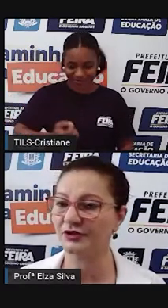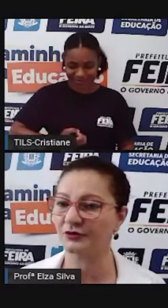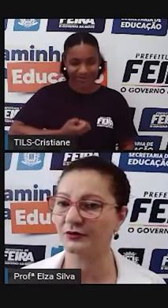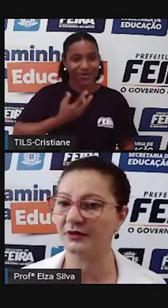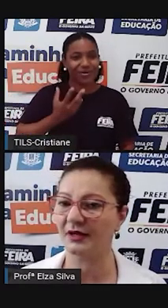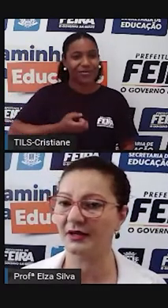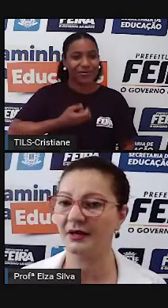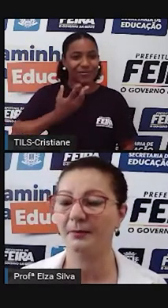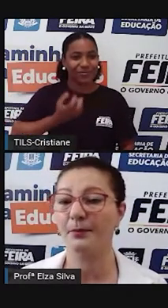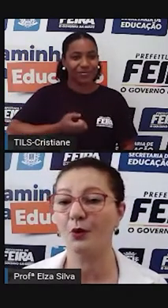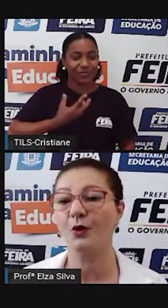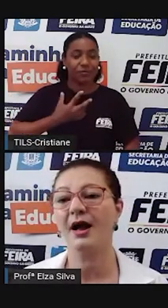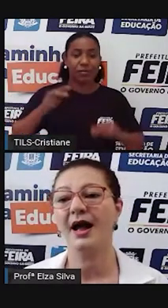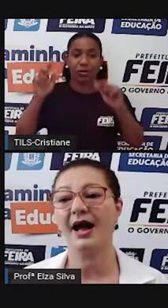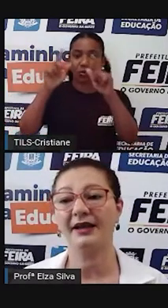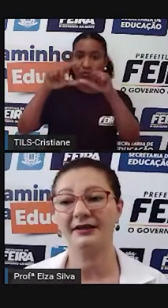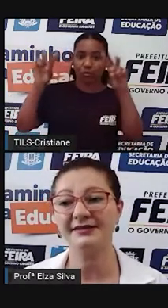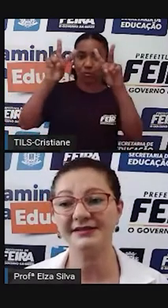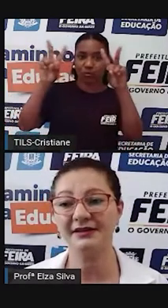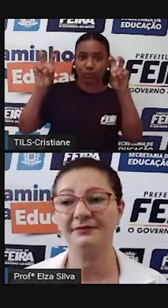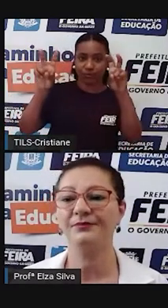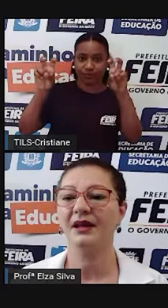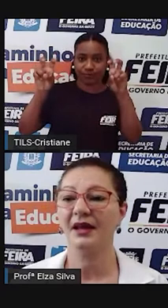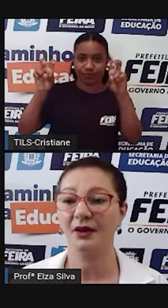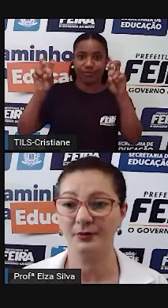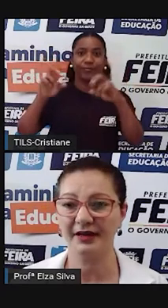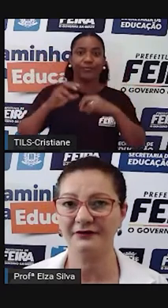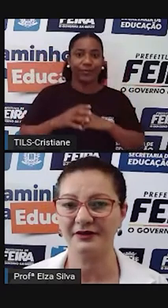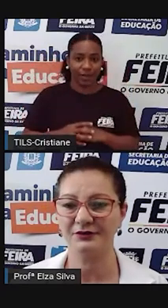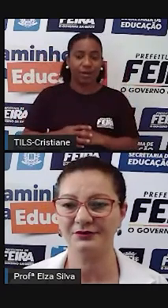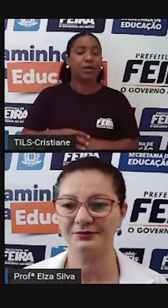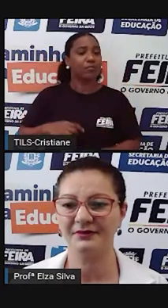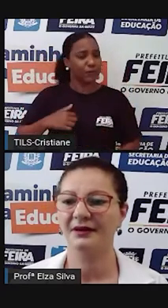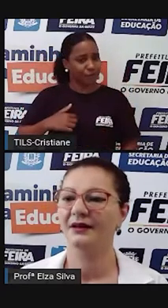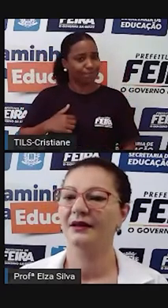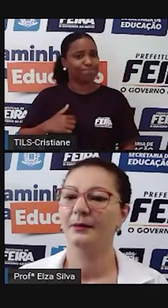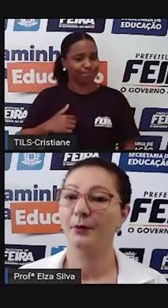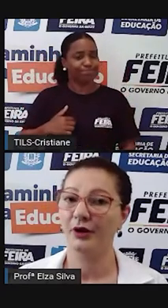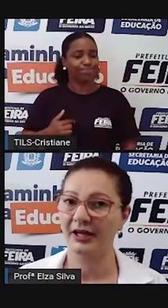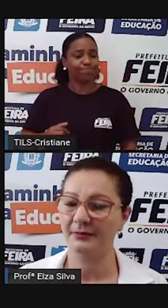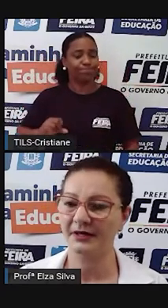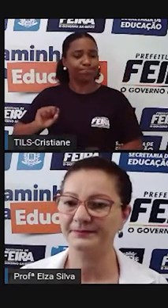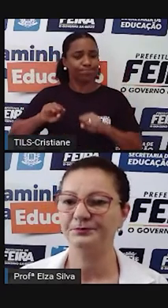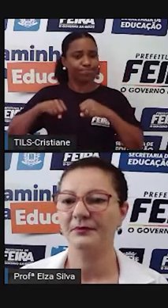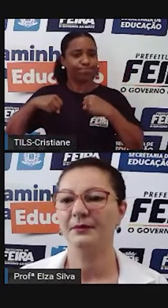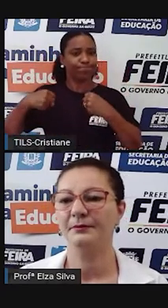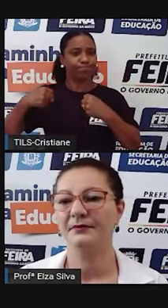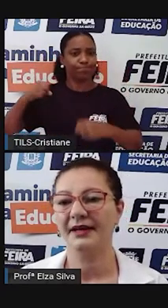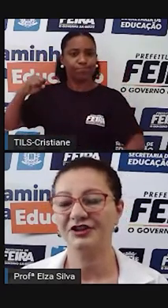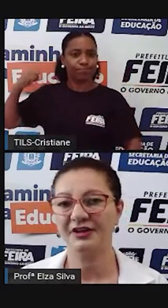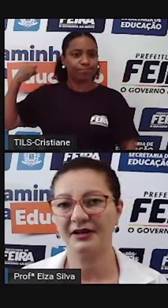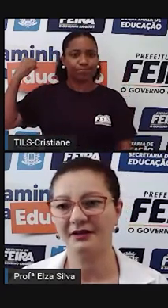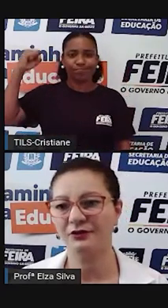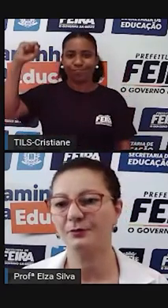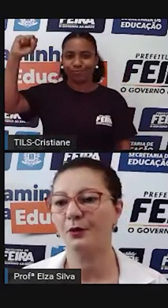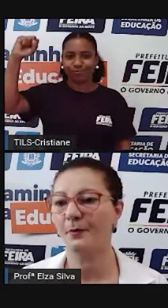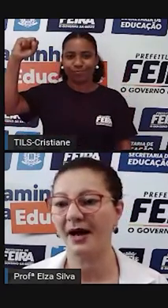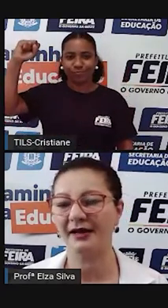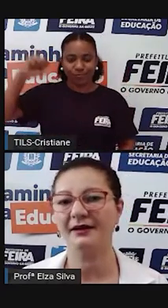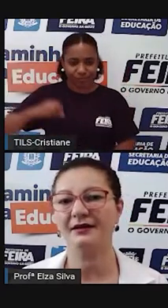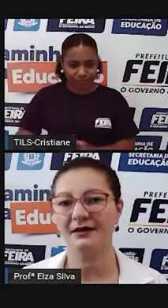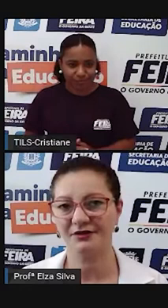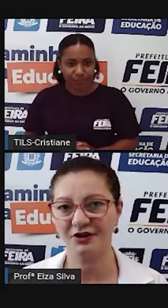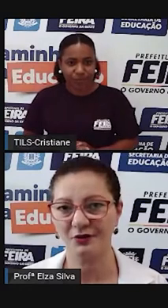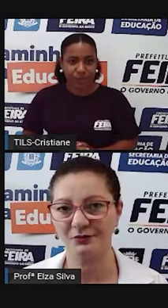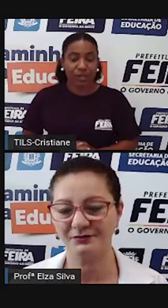traduzir o título dele por Ainda Assim, Eu Me Levanto. Poema escrito por